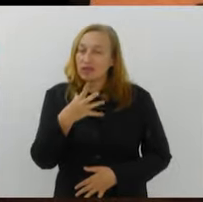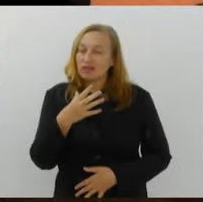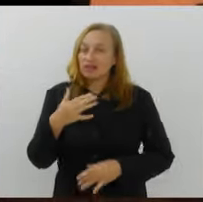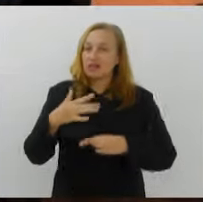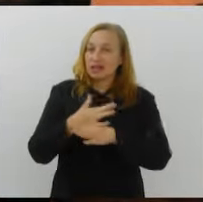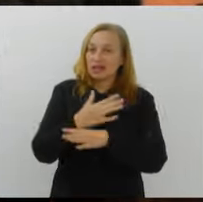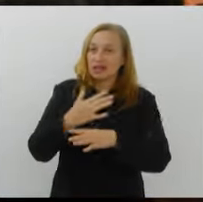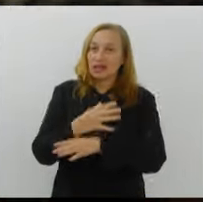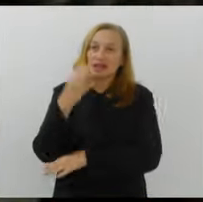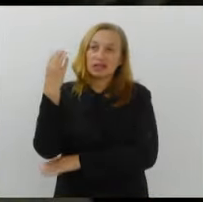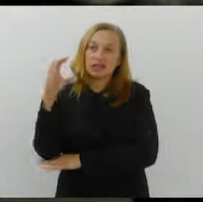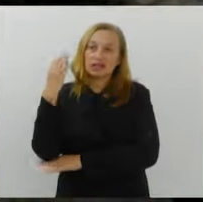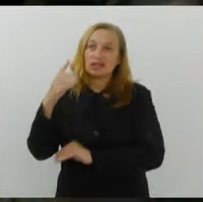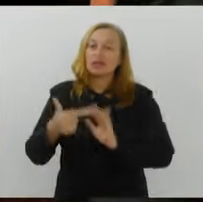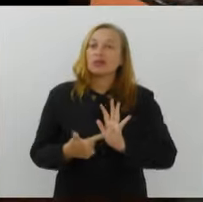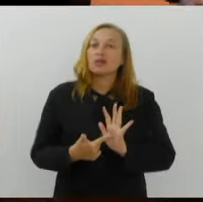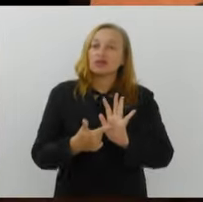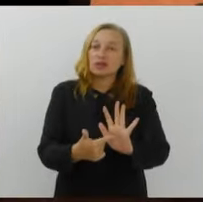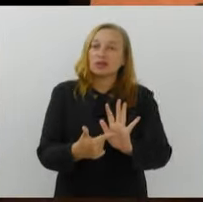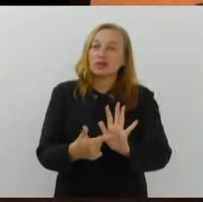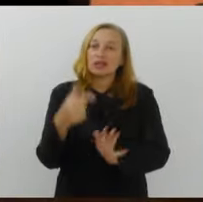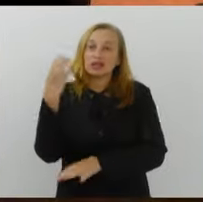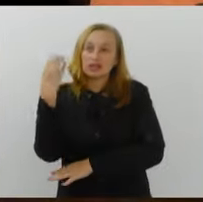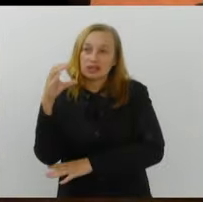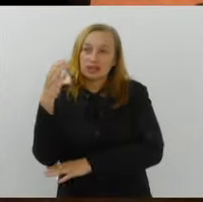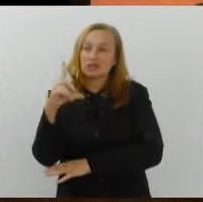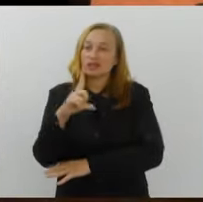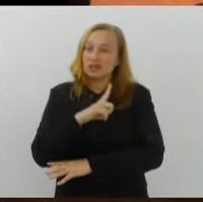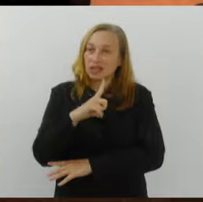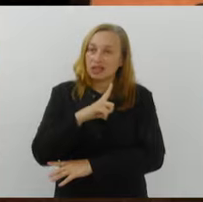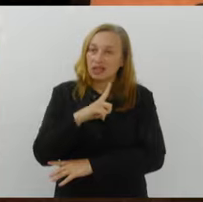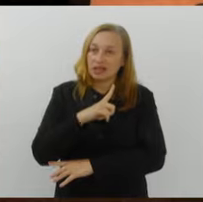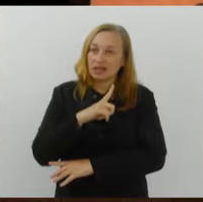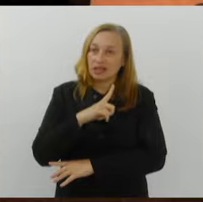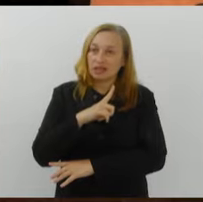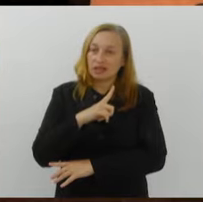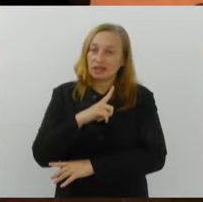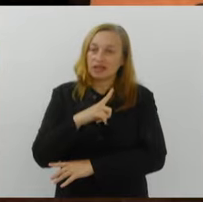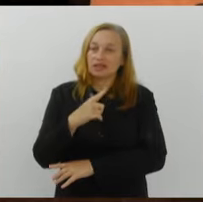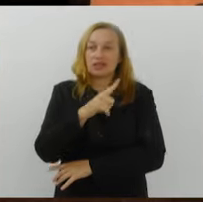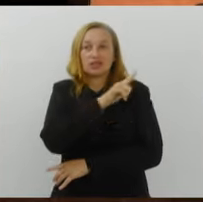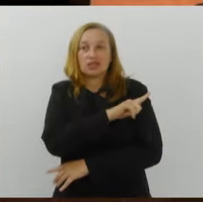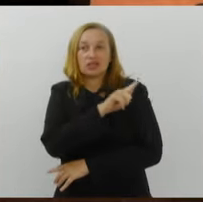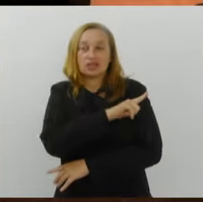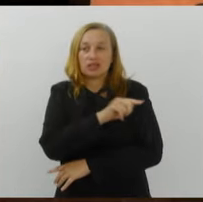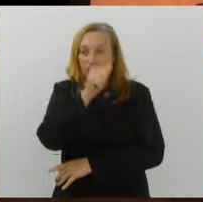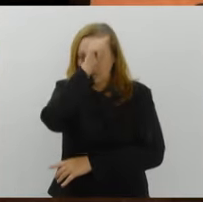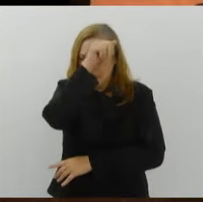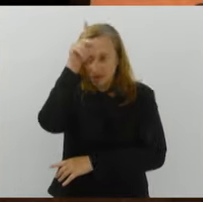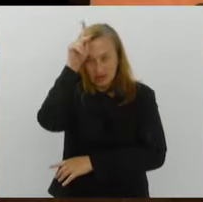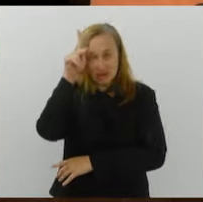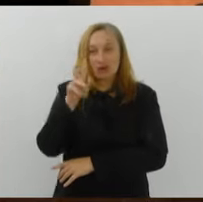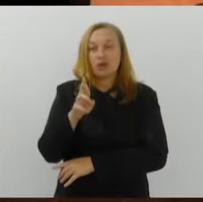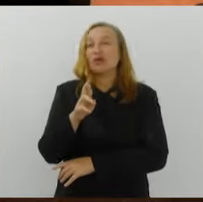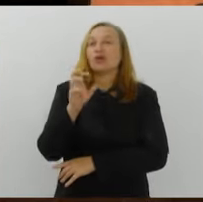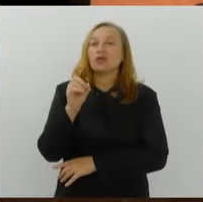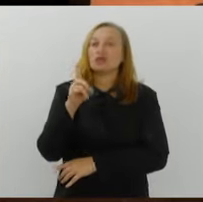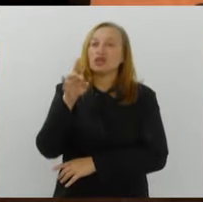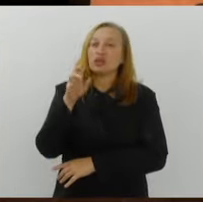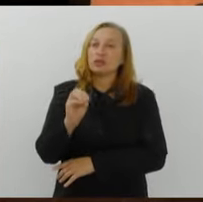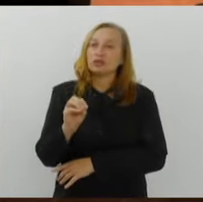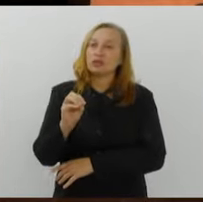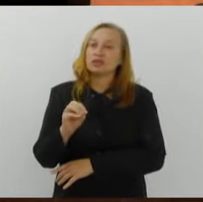de Niterói, mostrando que Niterói terá, na sua próxima gestão, o prefeito Rodrigo Neves eleito por